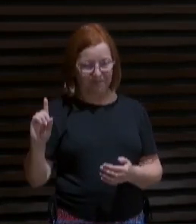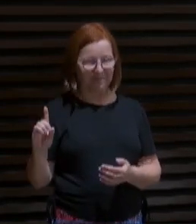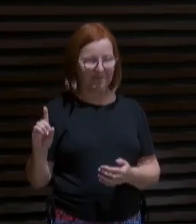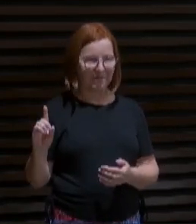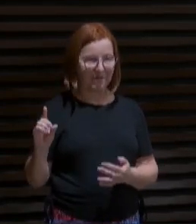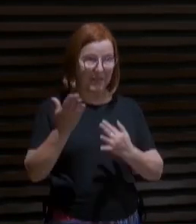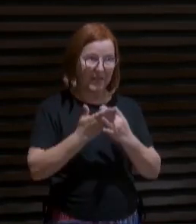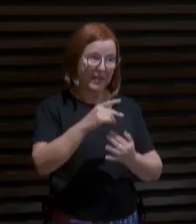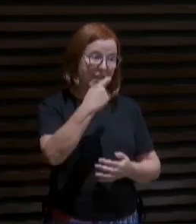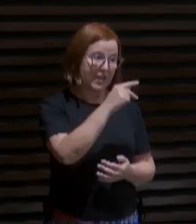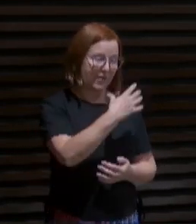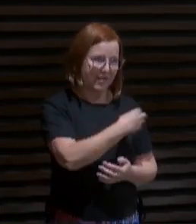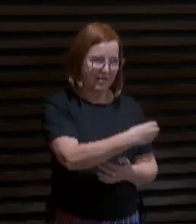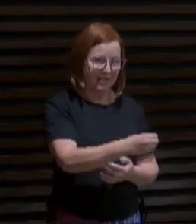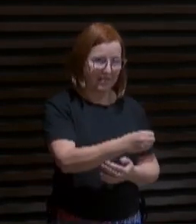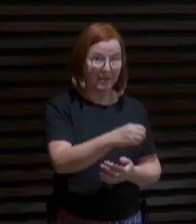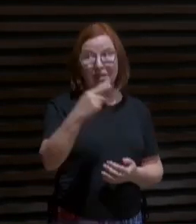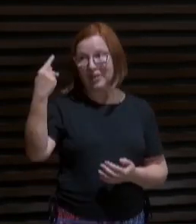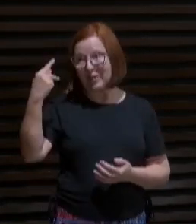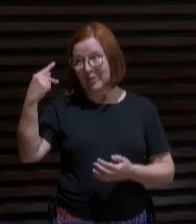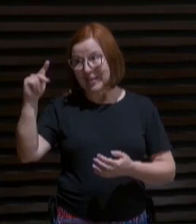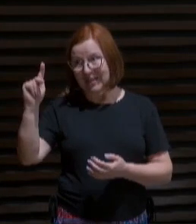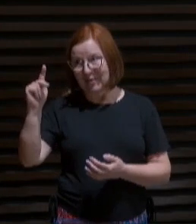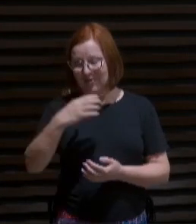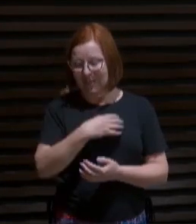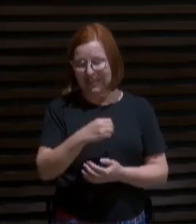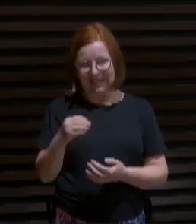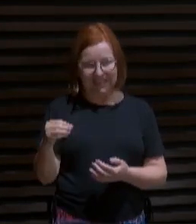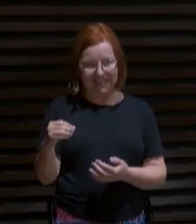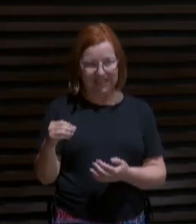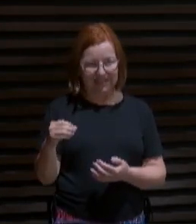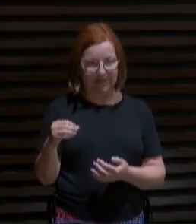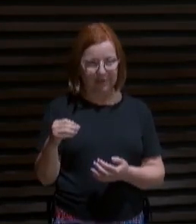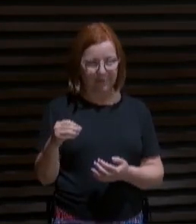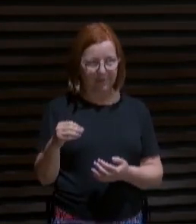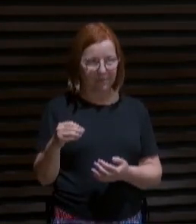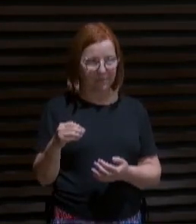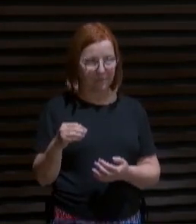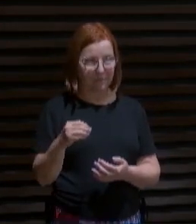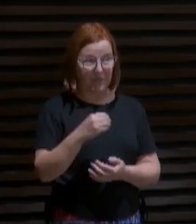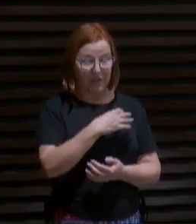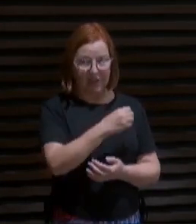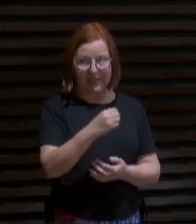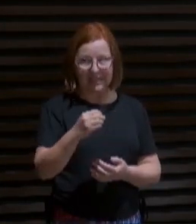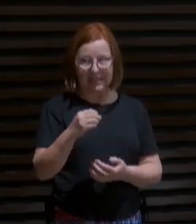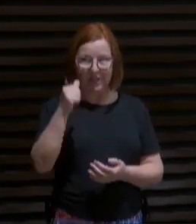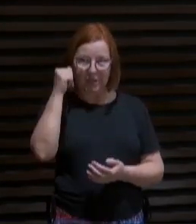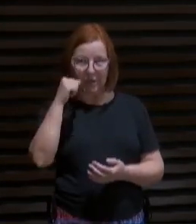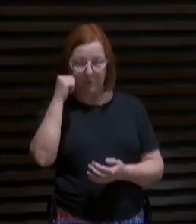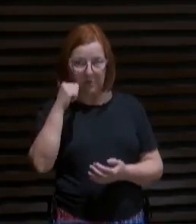entre a tua descendência e o teu descendente. A descendência da mulher, como eu